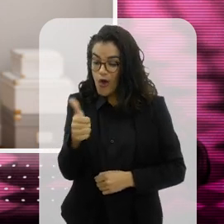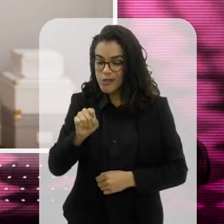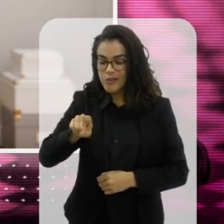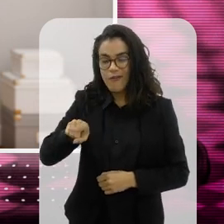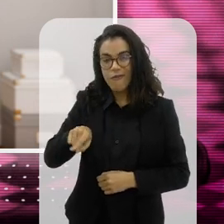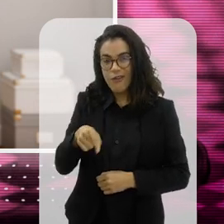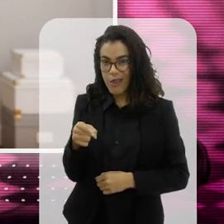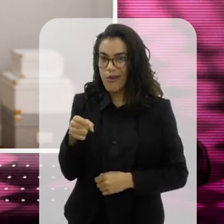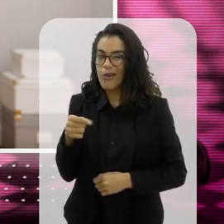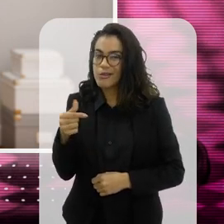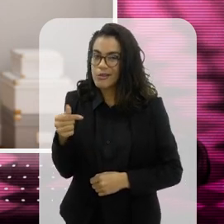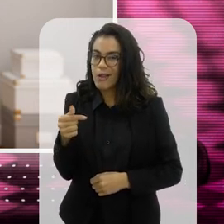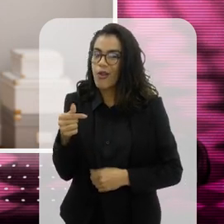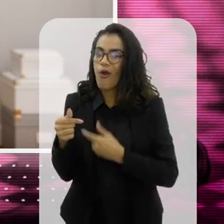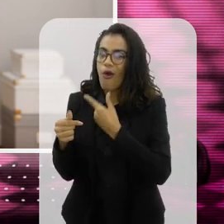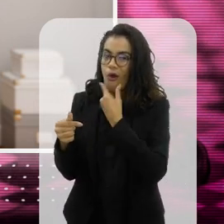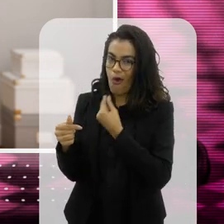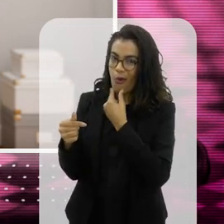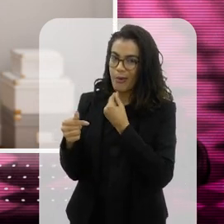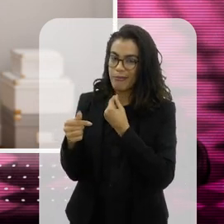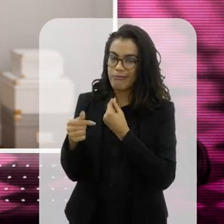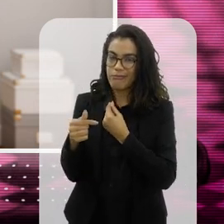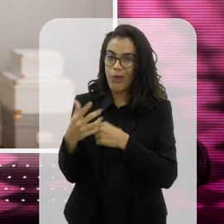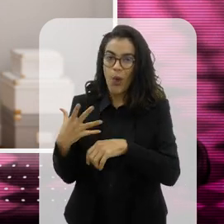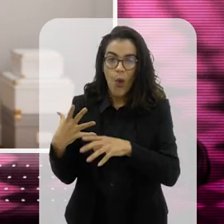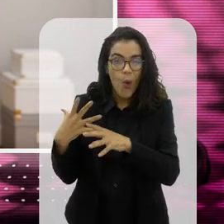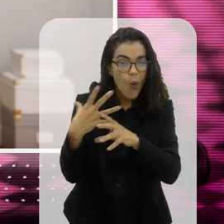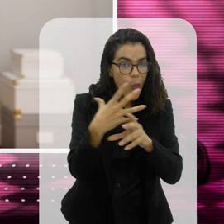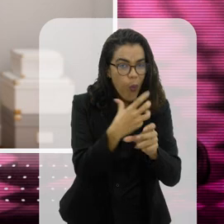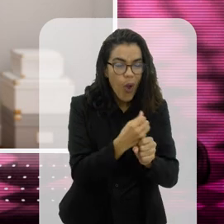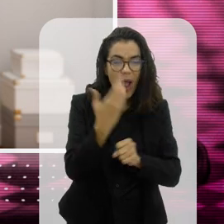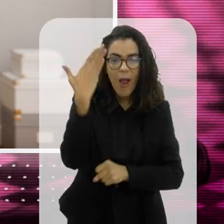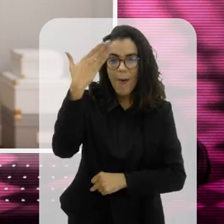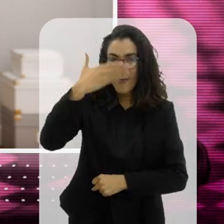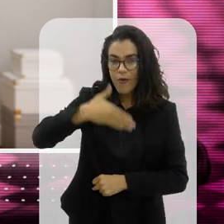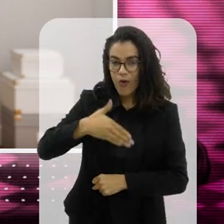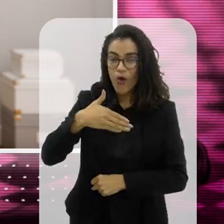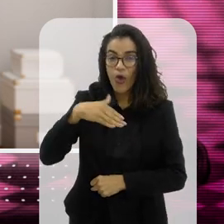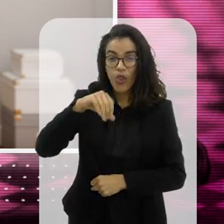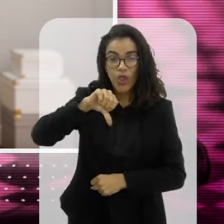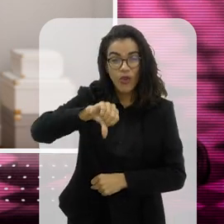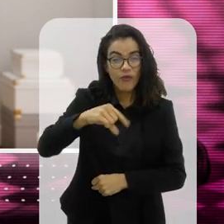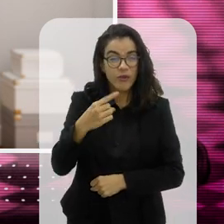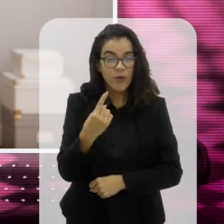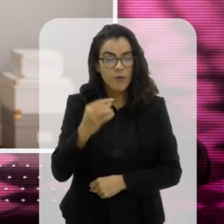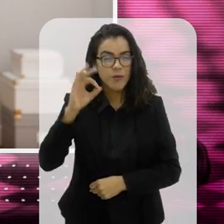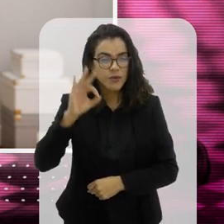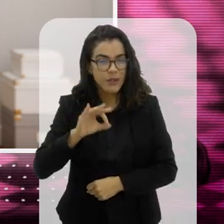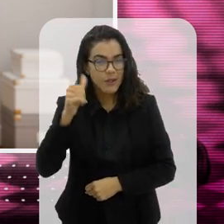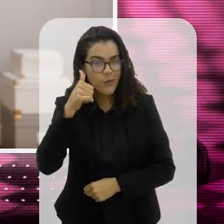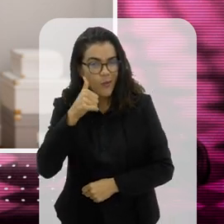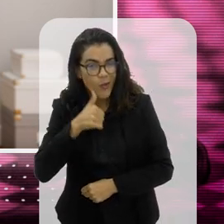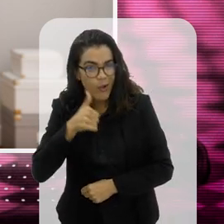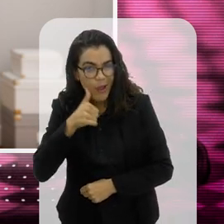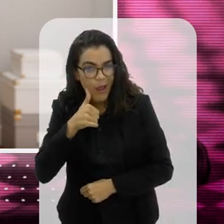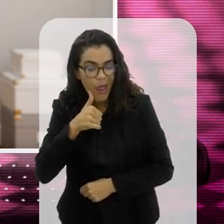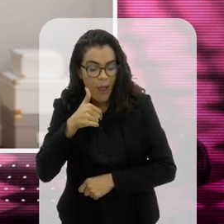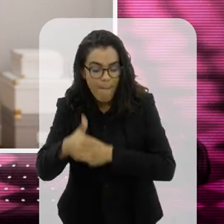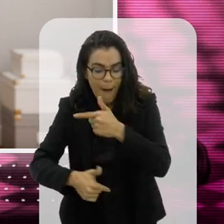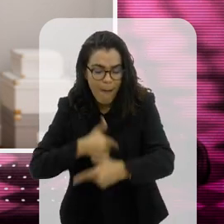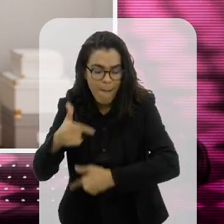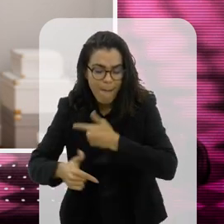somente 11,7 no caso deles. O levantamento revelou ainda que enquanto 91% das